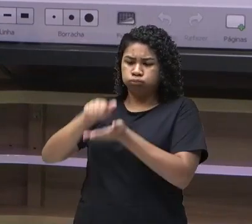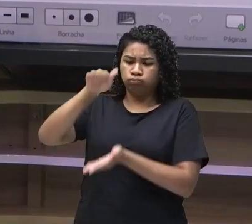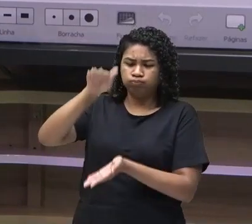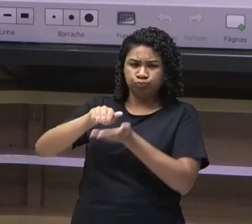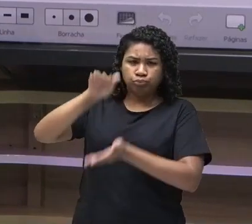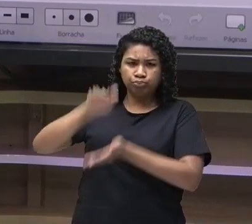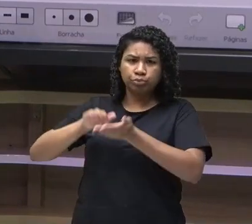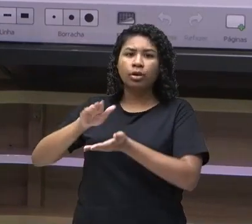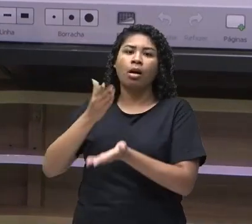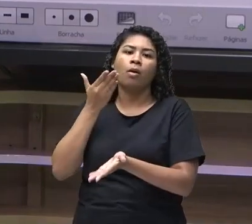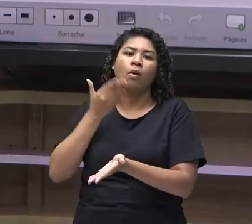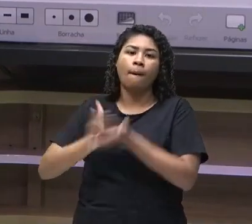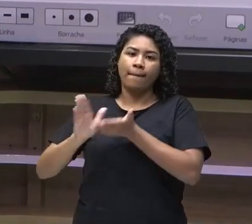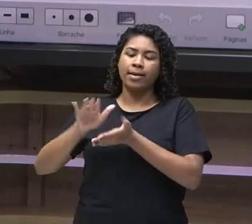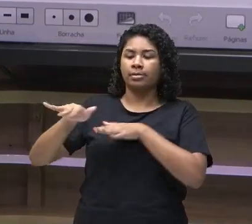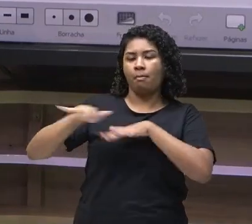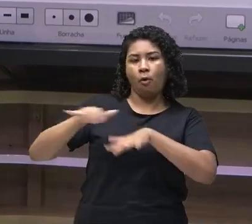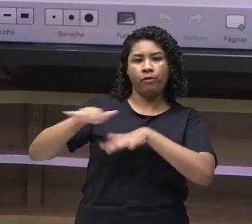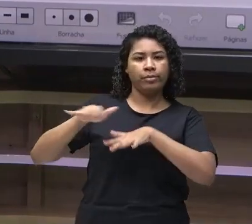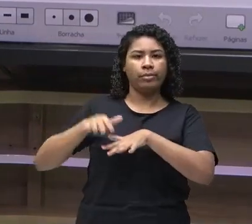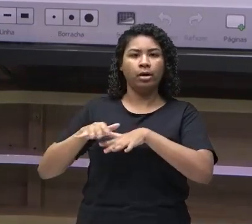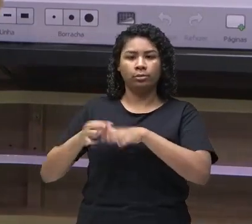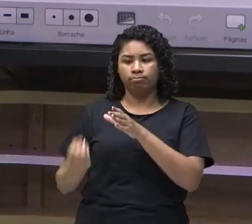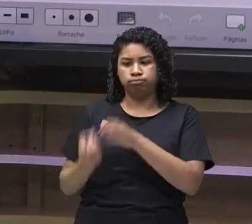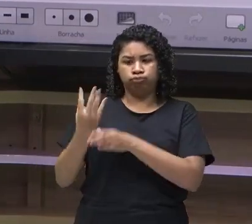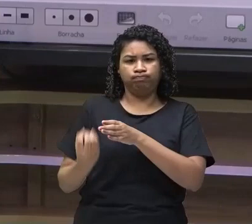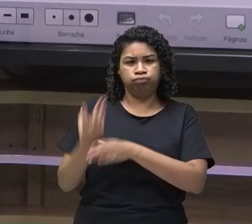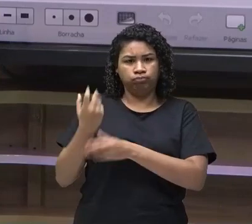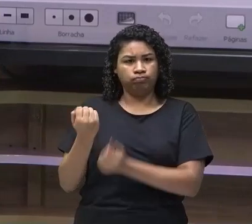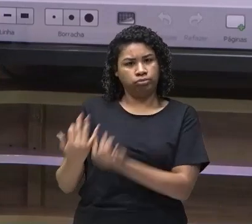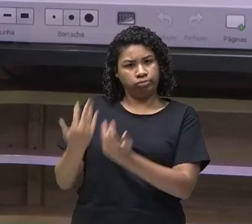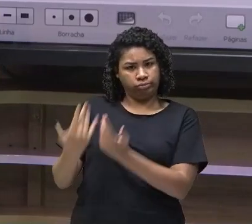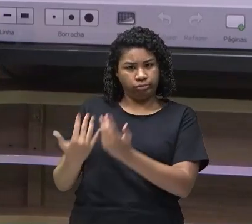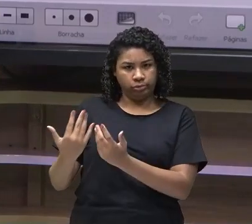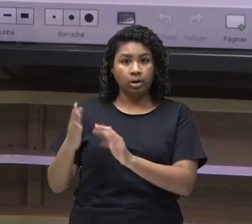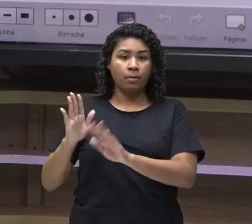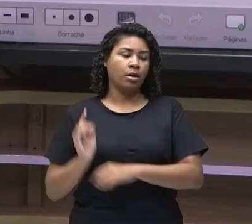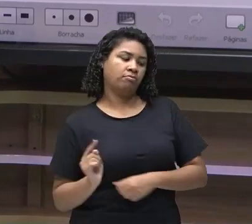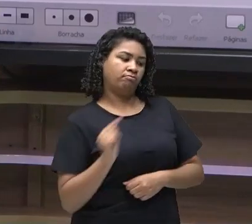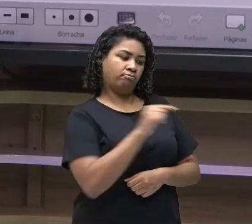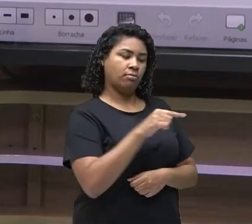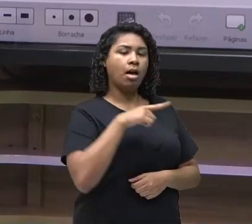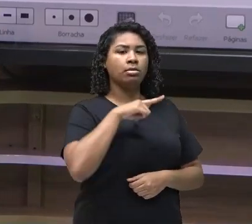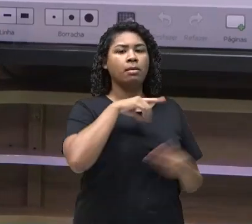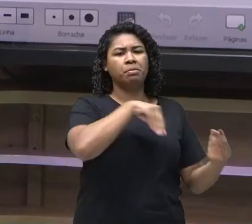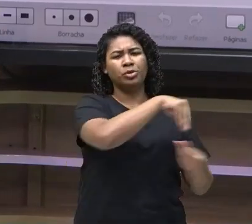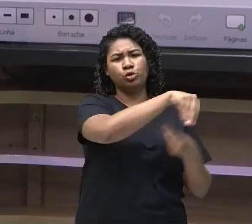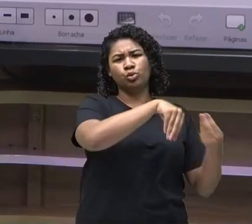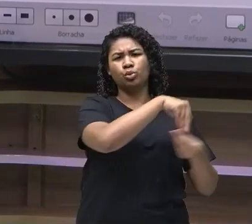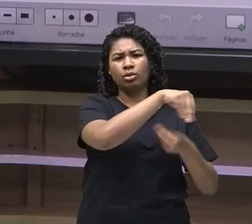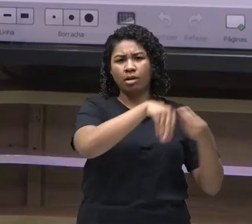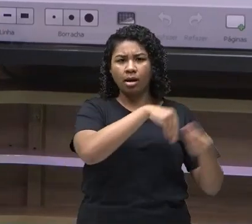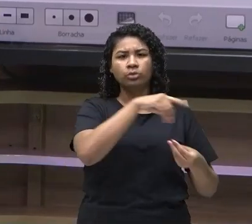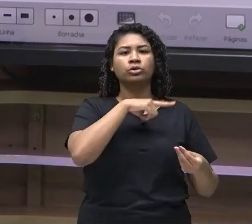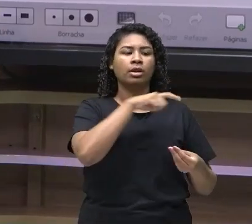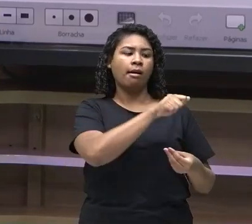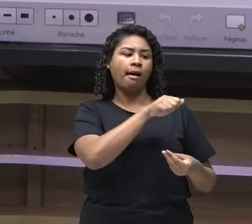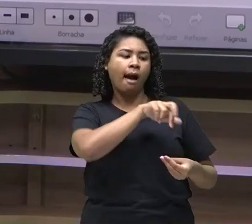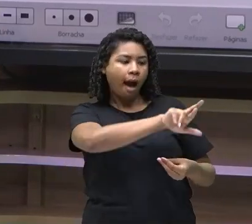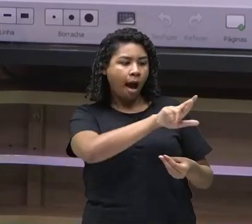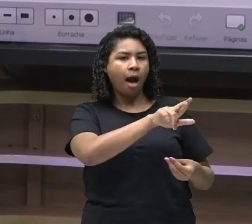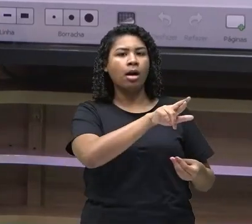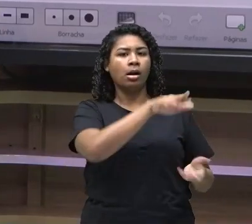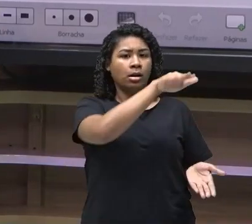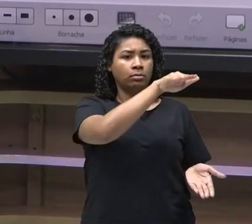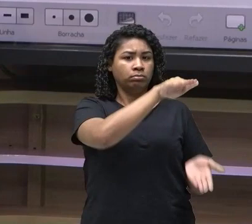ele se movimenta no alto não que que é colocado o a e o combustível ele é comprimido né o processo de